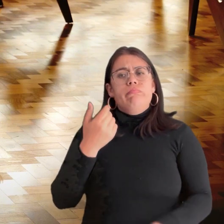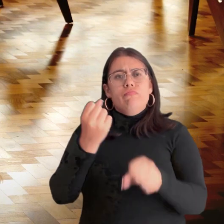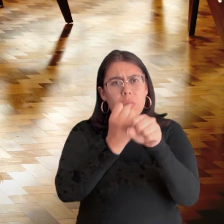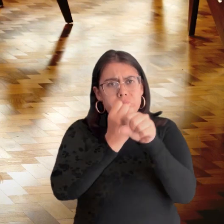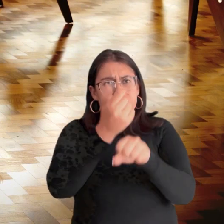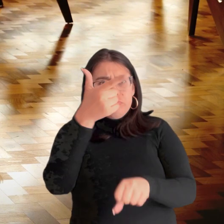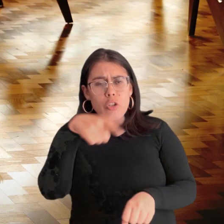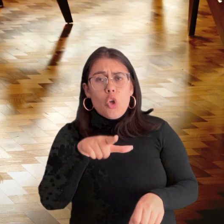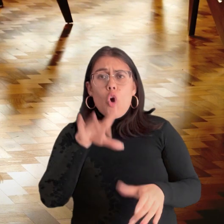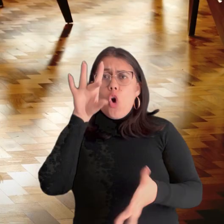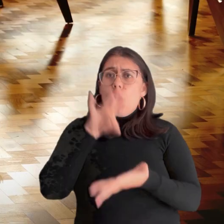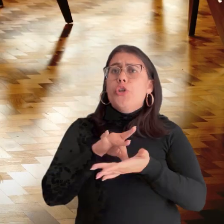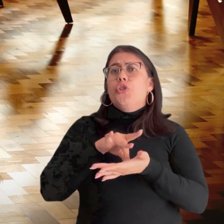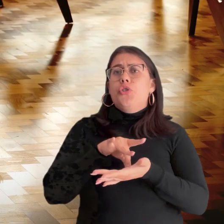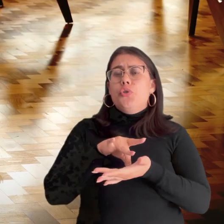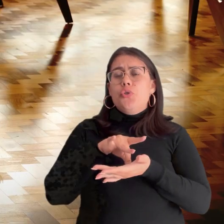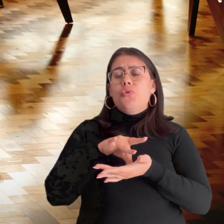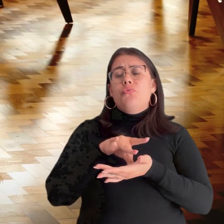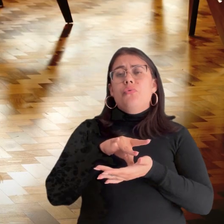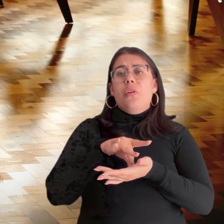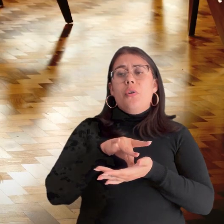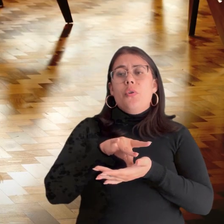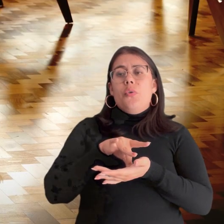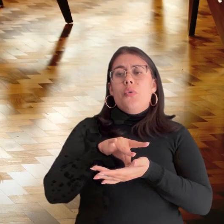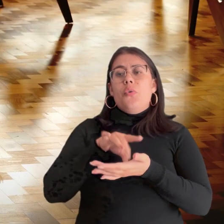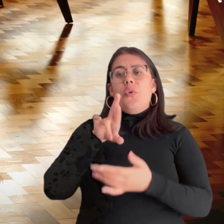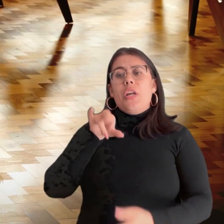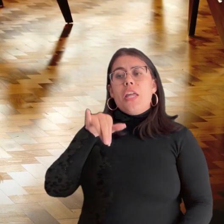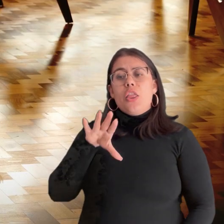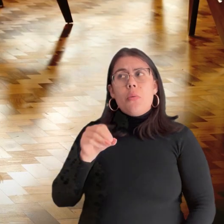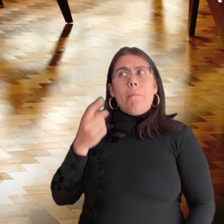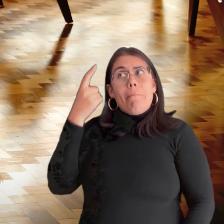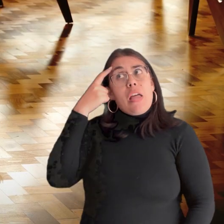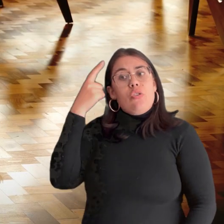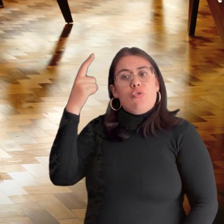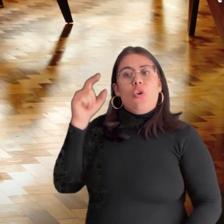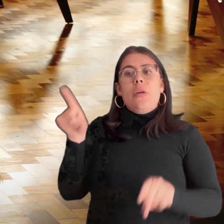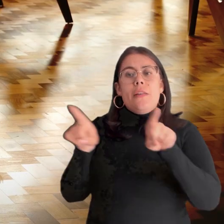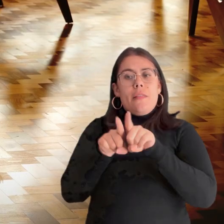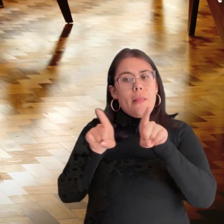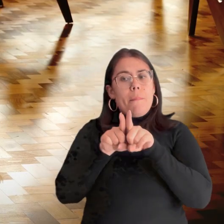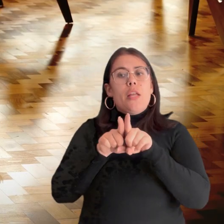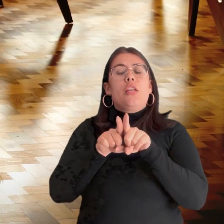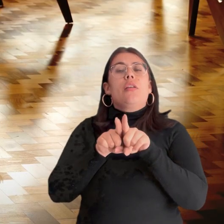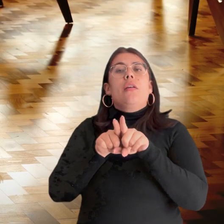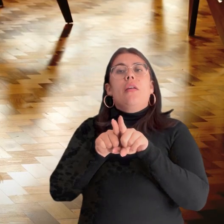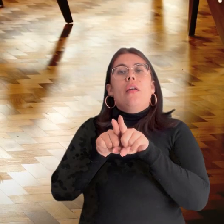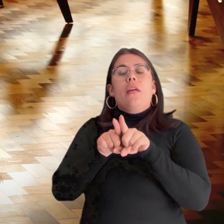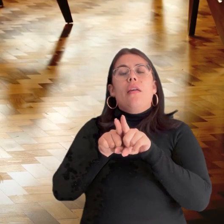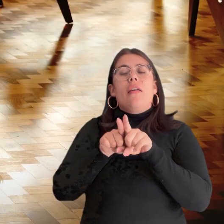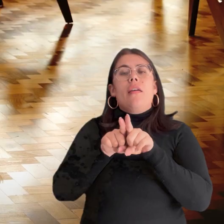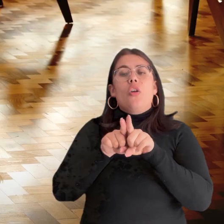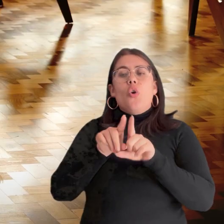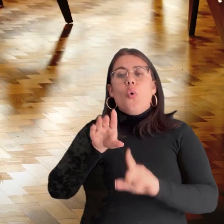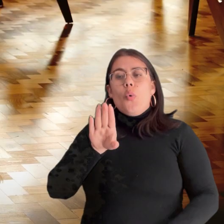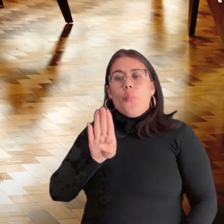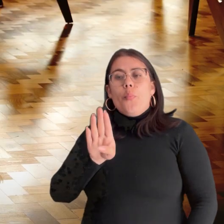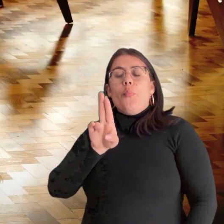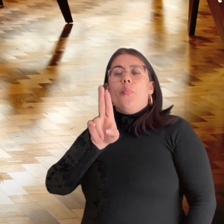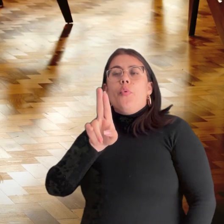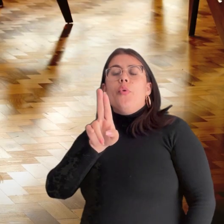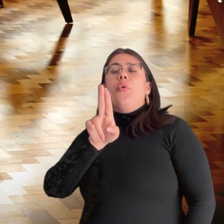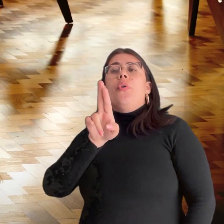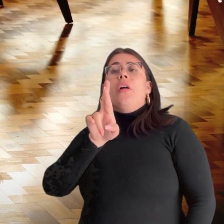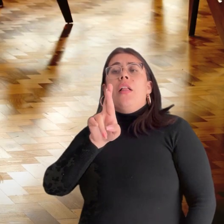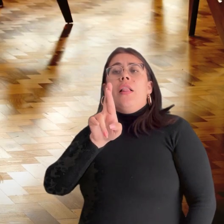tinha pensado, como do paisagismo que o Burle Marx projetou. E assim foi, eu